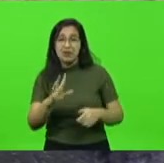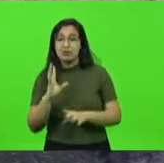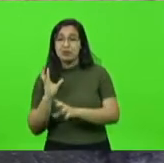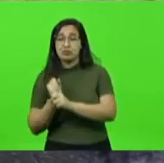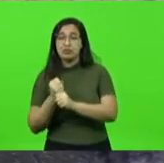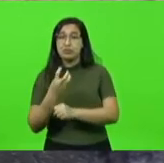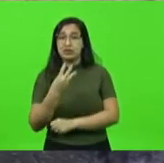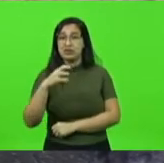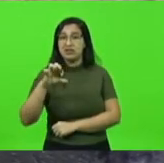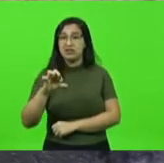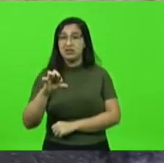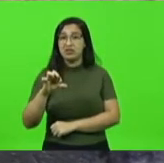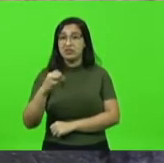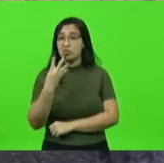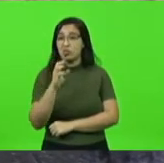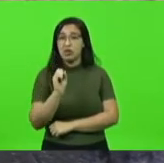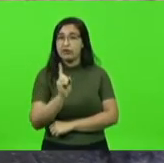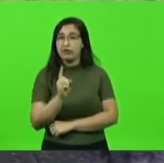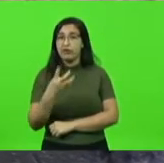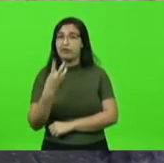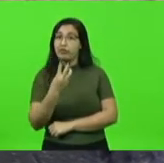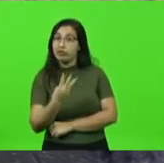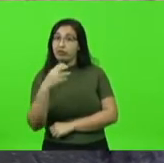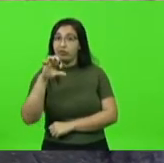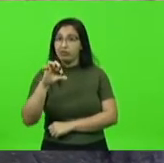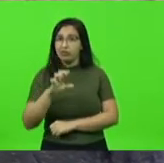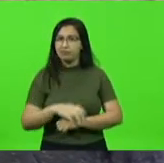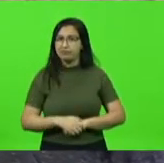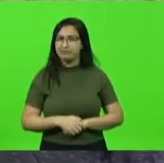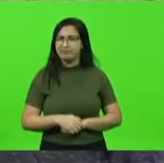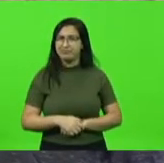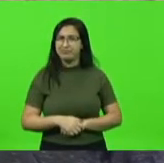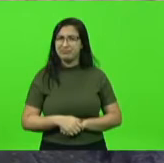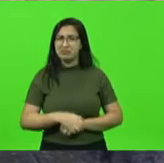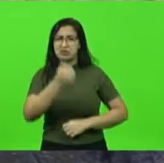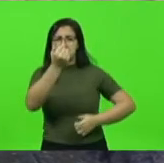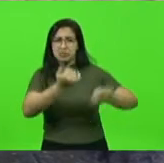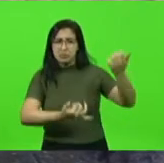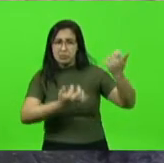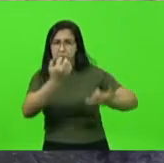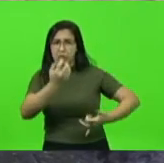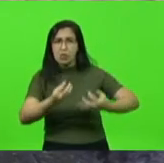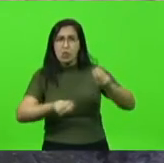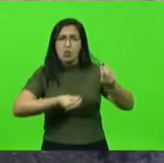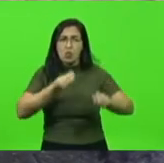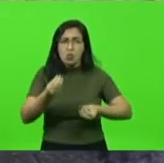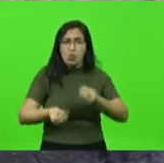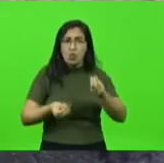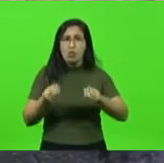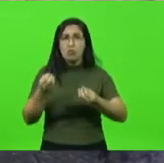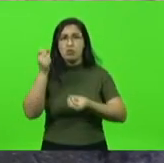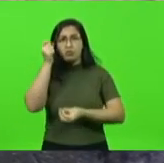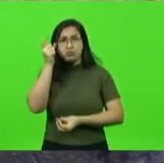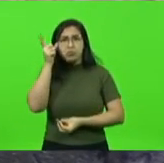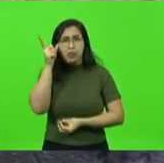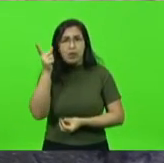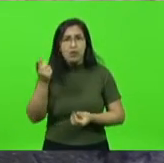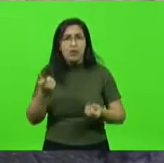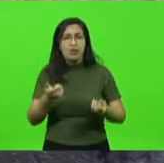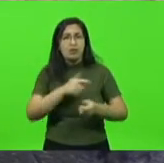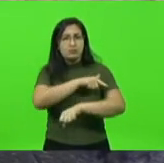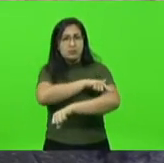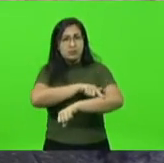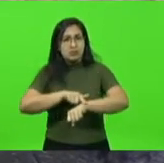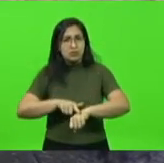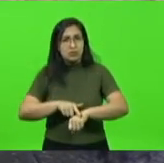40. Não houve justificativa, no mínimo razoável, no mínimo inteligente, no mínimo plausível, para